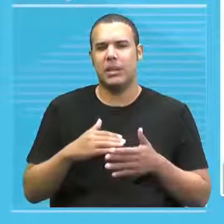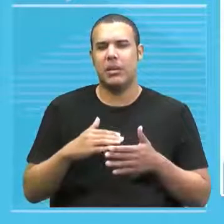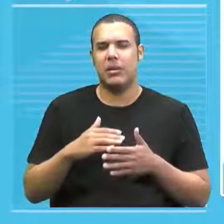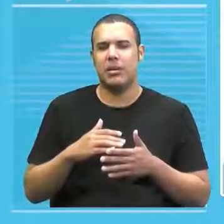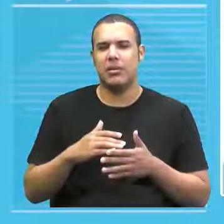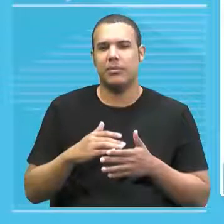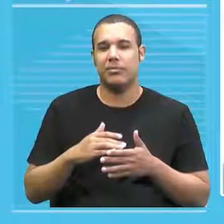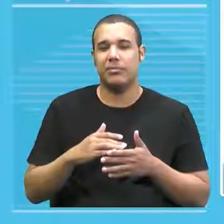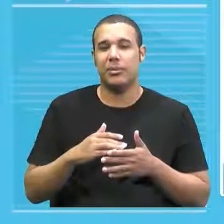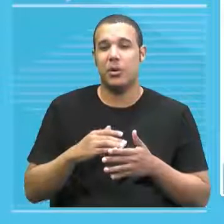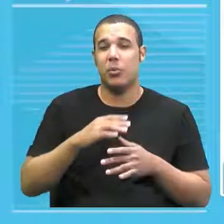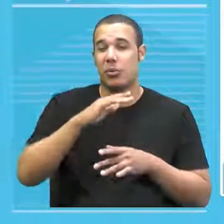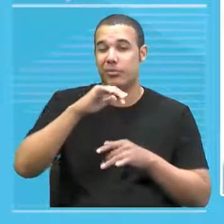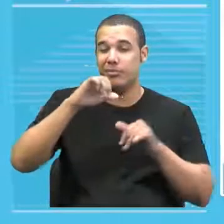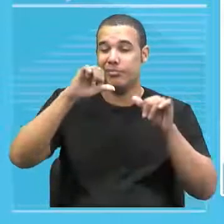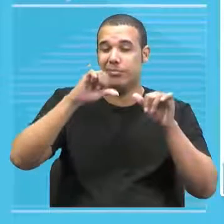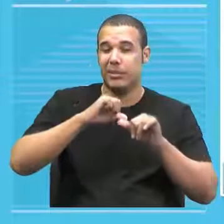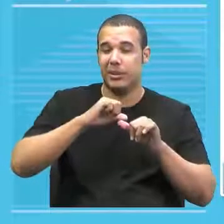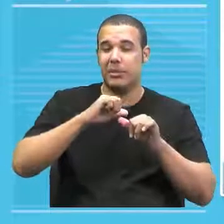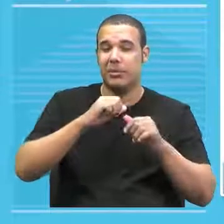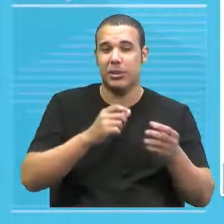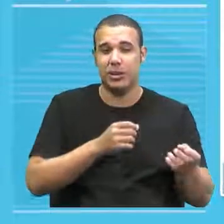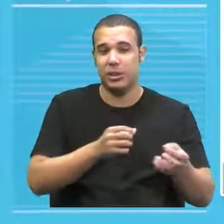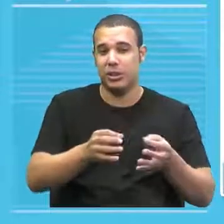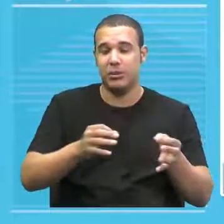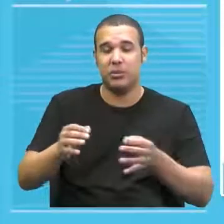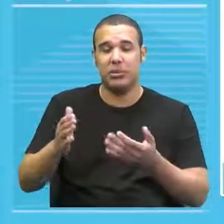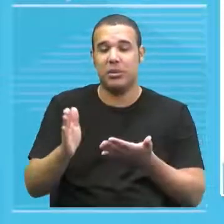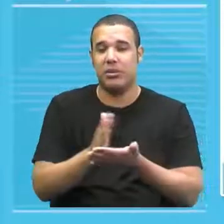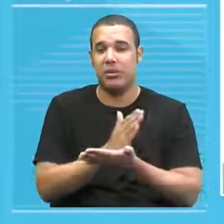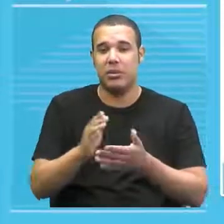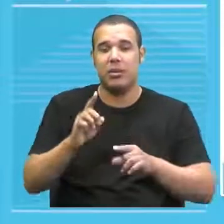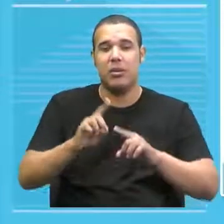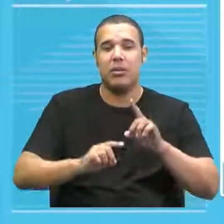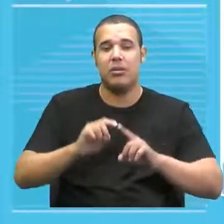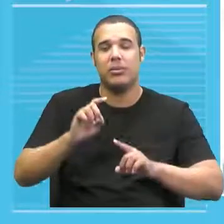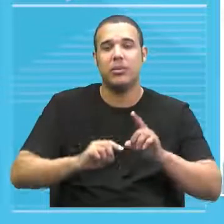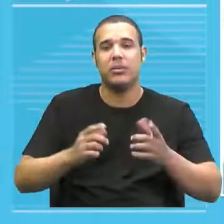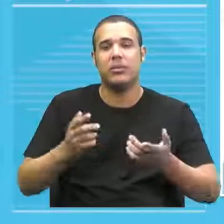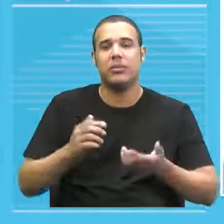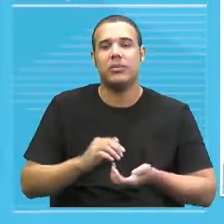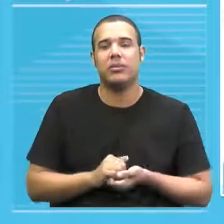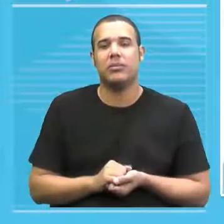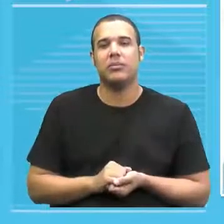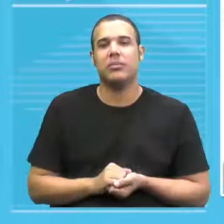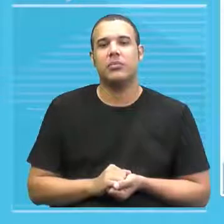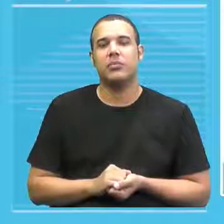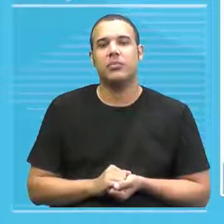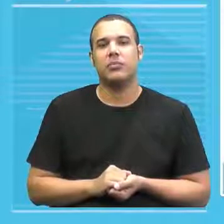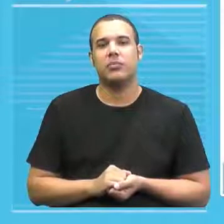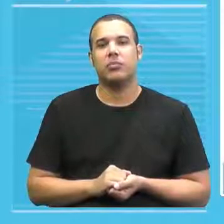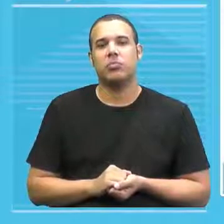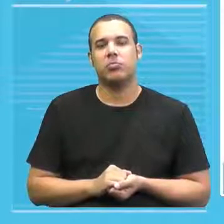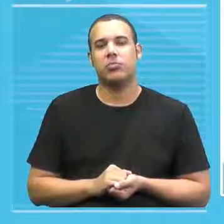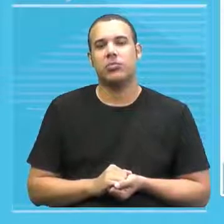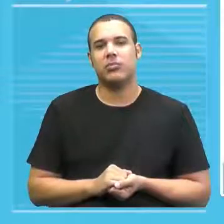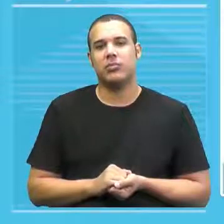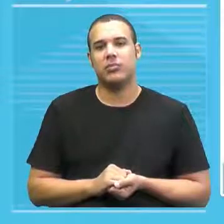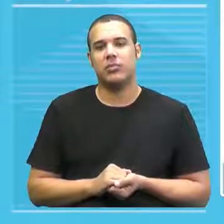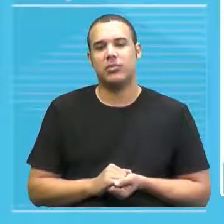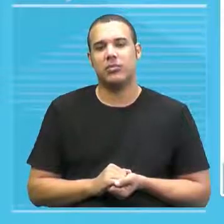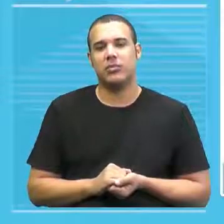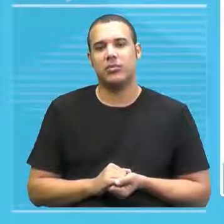distribuição de alguma coisa nesse contexto é de condições né a